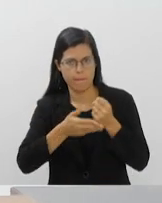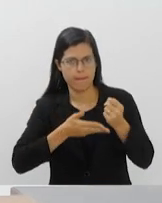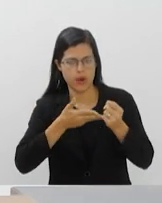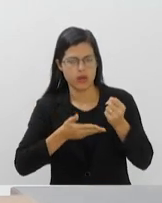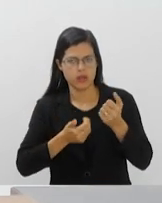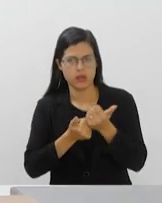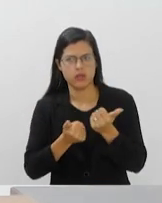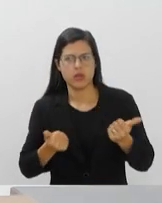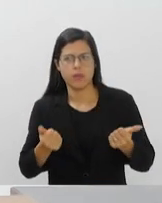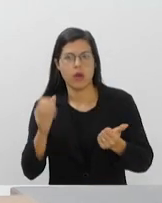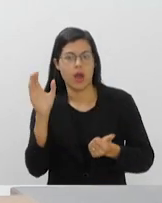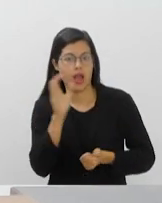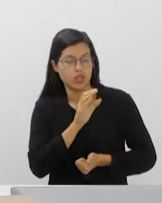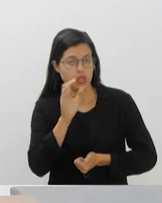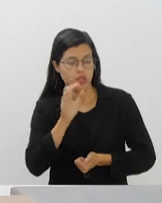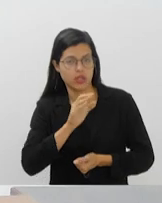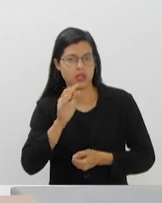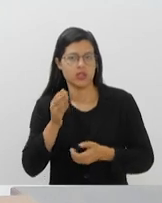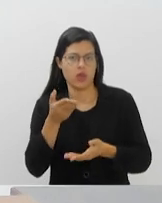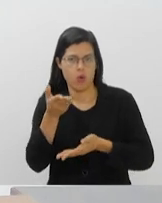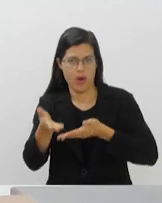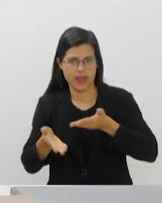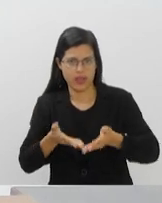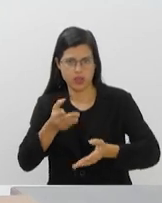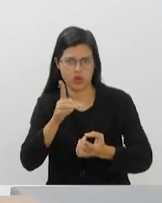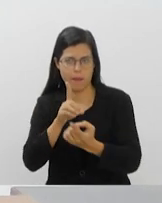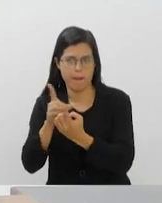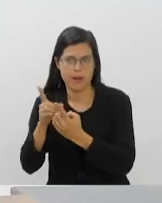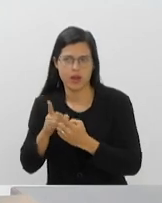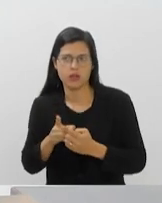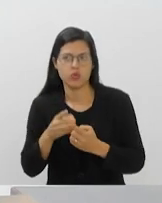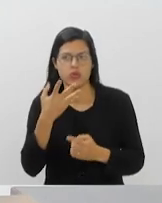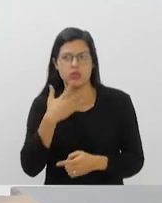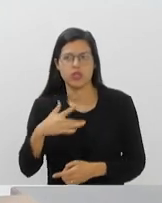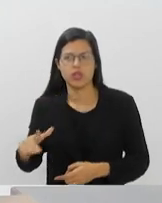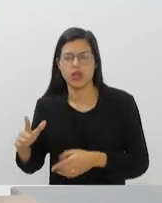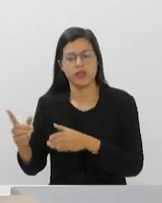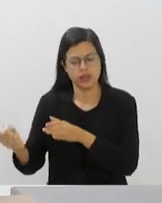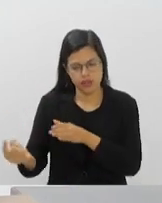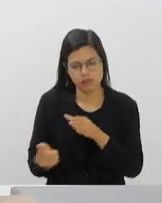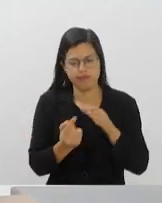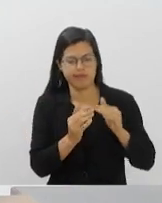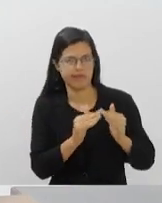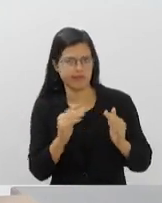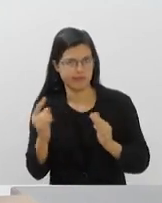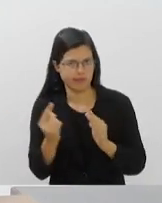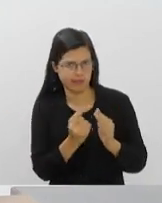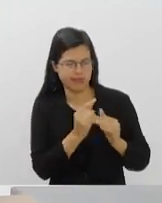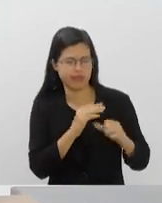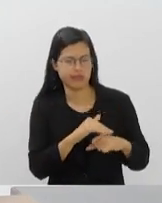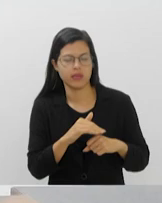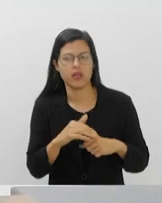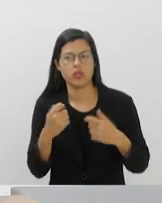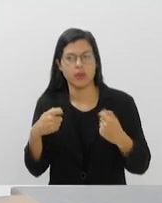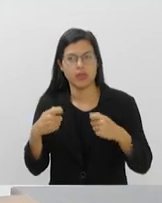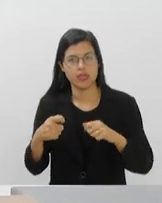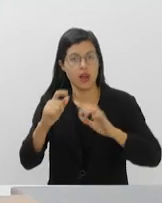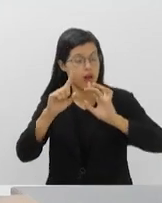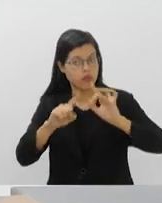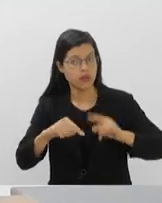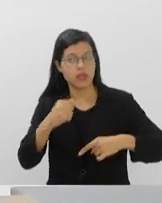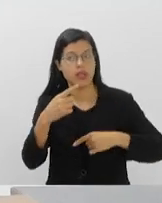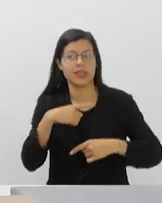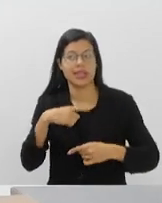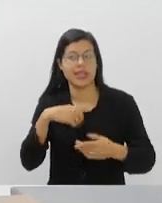agilização do atendimento de crianças adolescente inseridos em programa de acolhimento familiar Ou institucional Então eu penso que a gente deveria avançar inclusive para ter esse